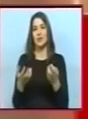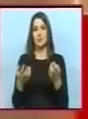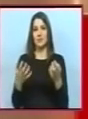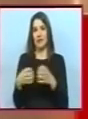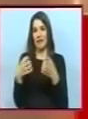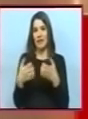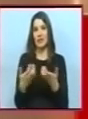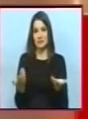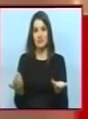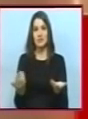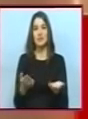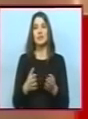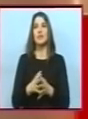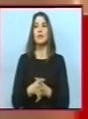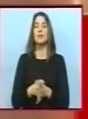não é?